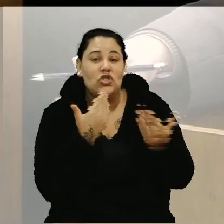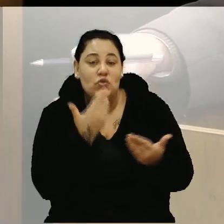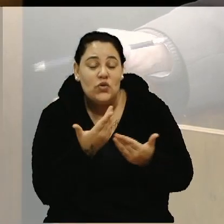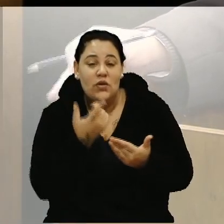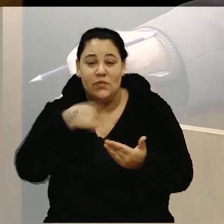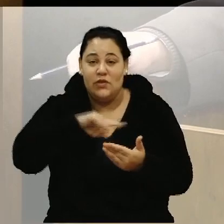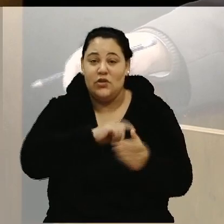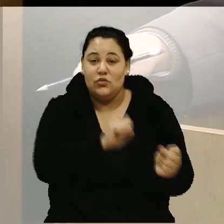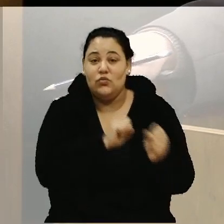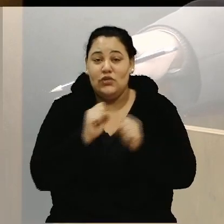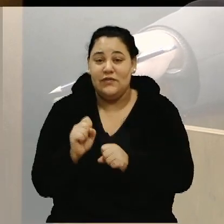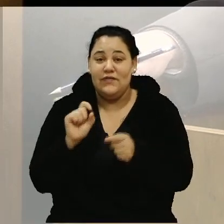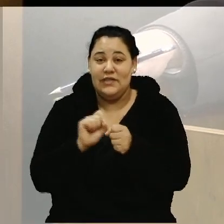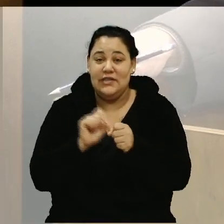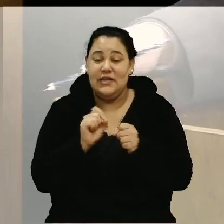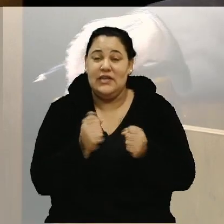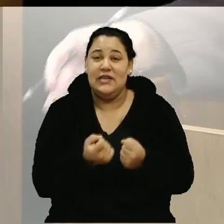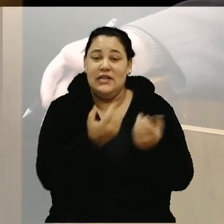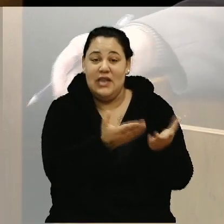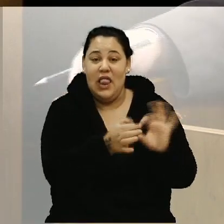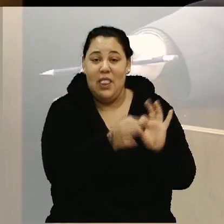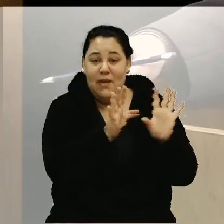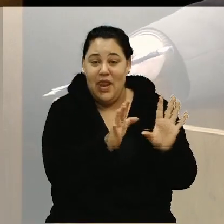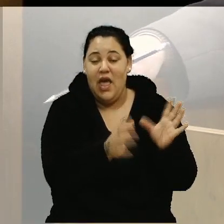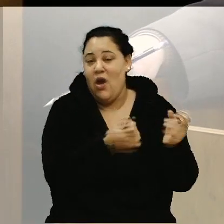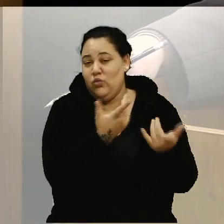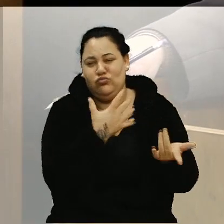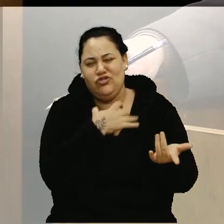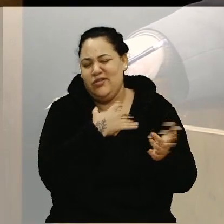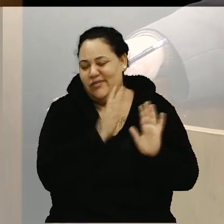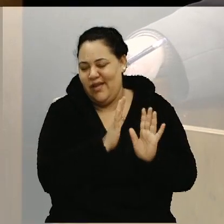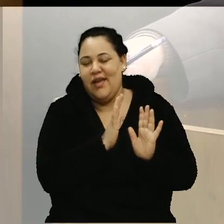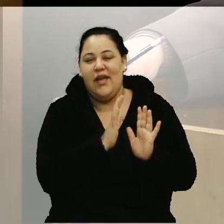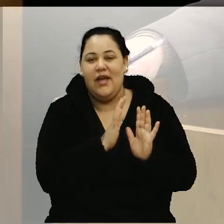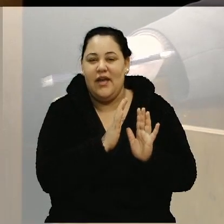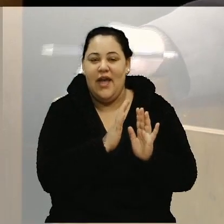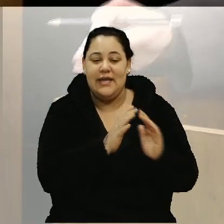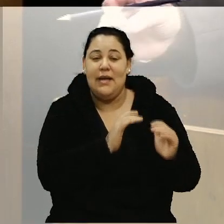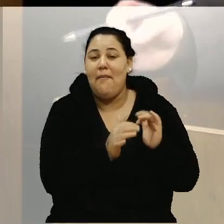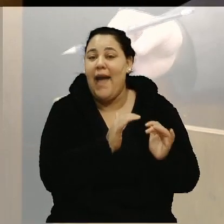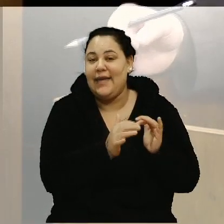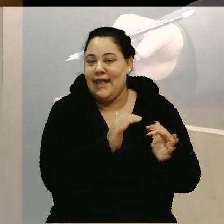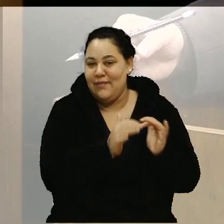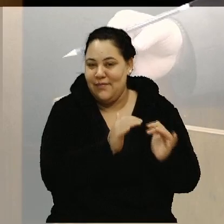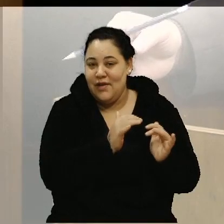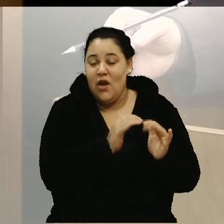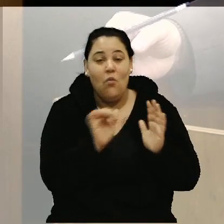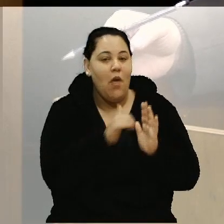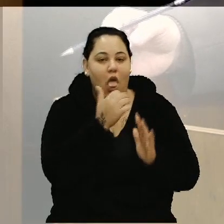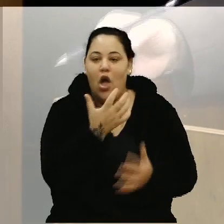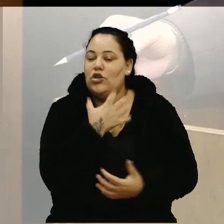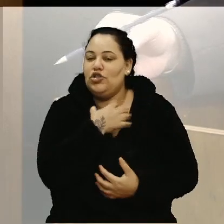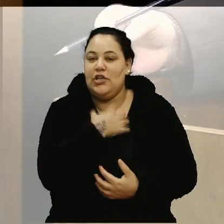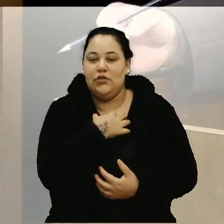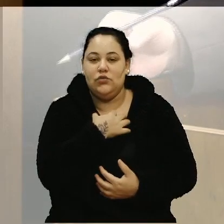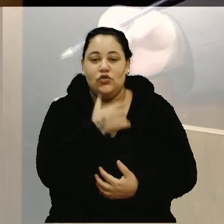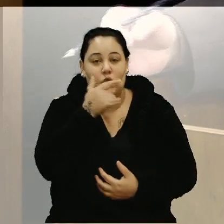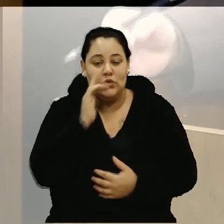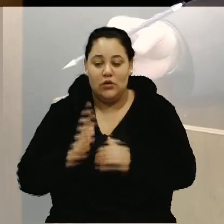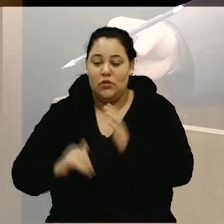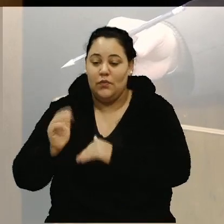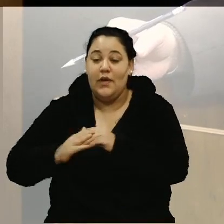possa disponibilizar, de alguma forma, esse equipamento. A melhor maneira de você reconstruir é